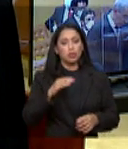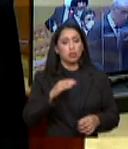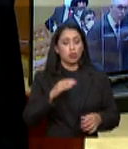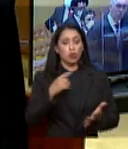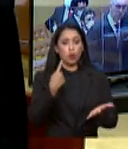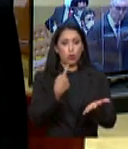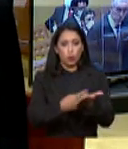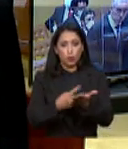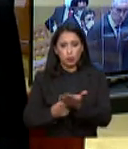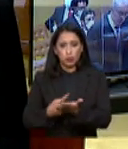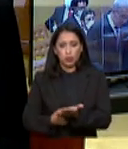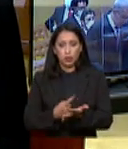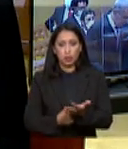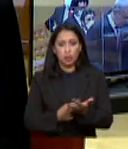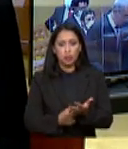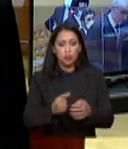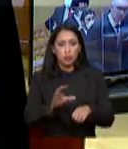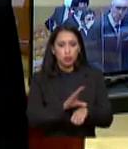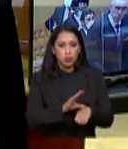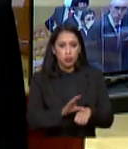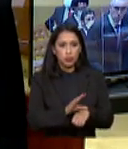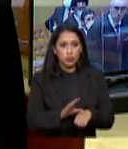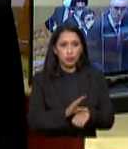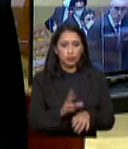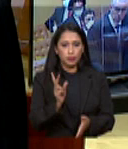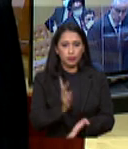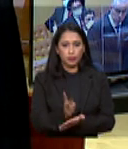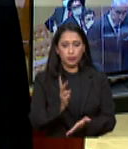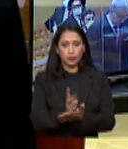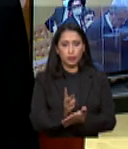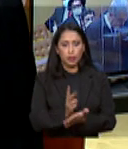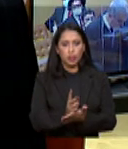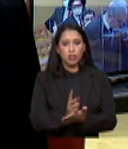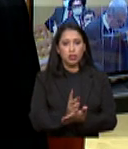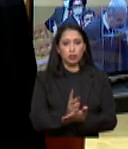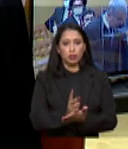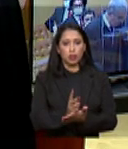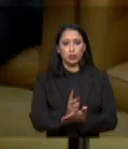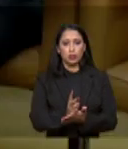especialmente omisso na preservação do bioma amazônico.